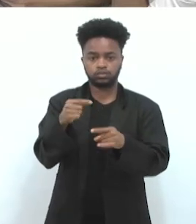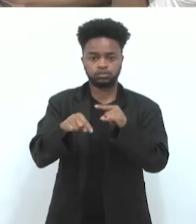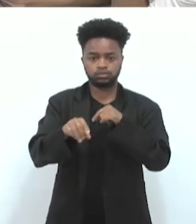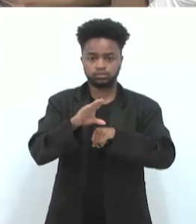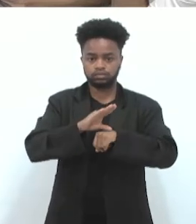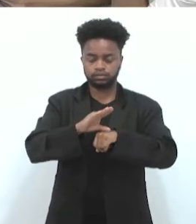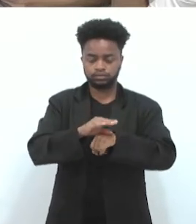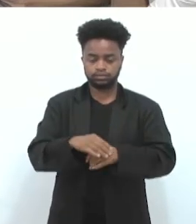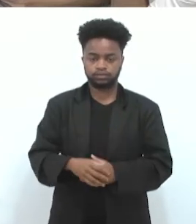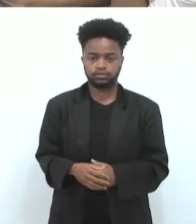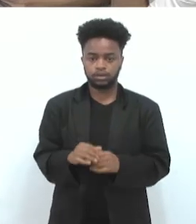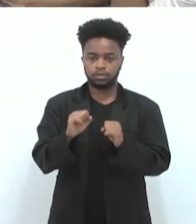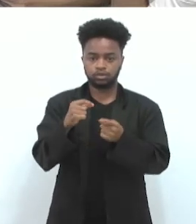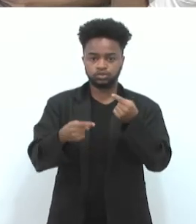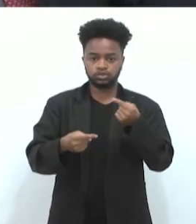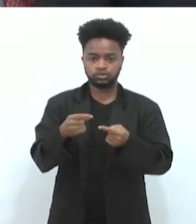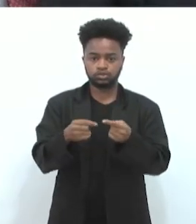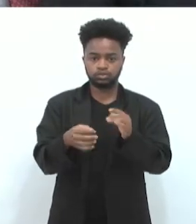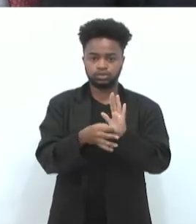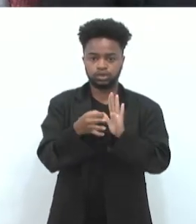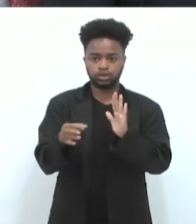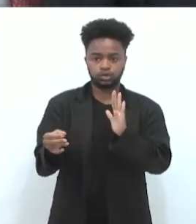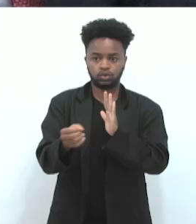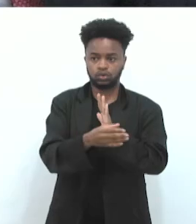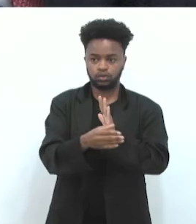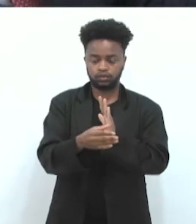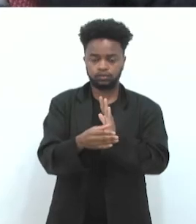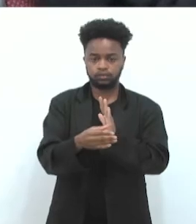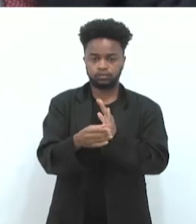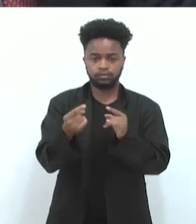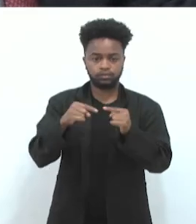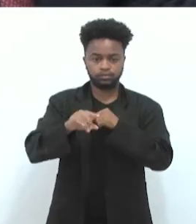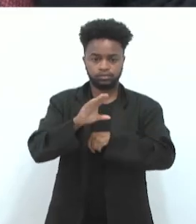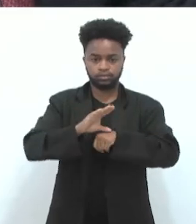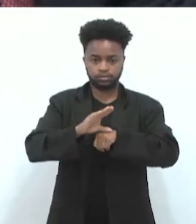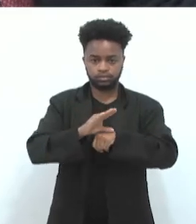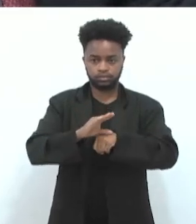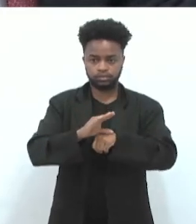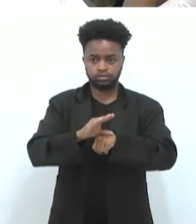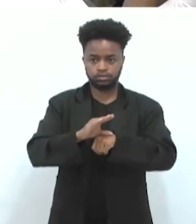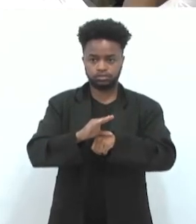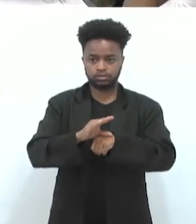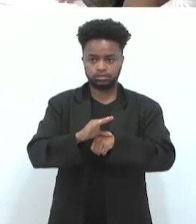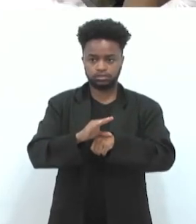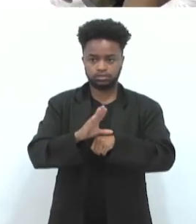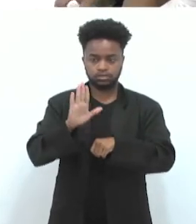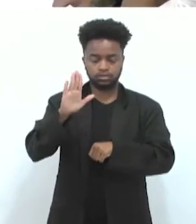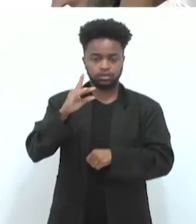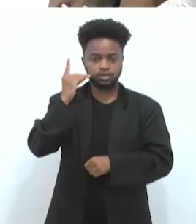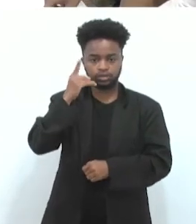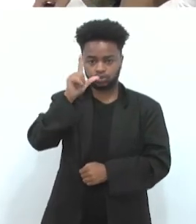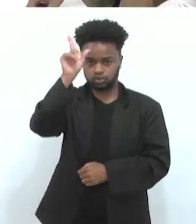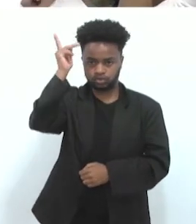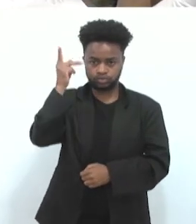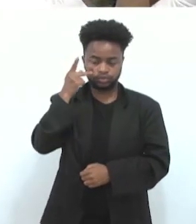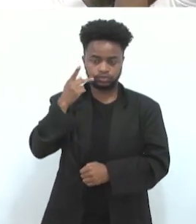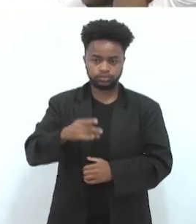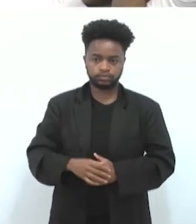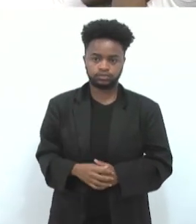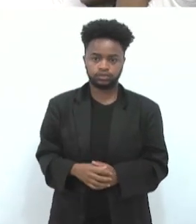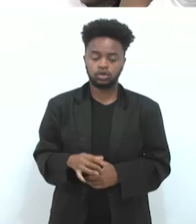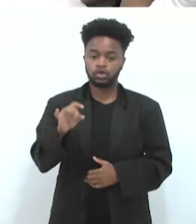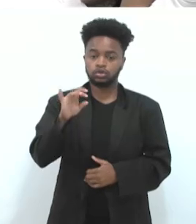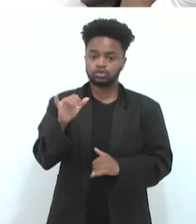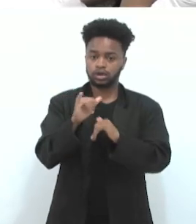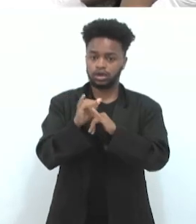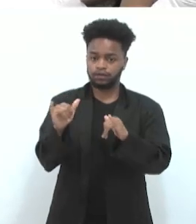inconstitucionalidade. Em discussão, o novo parecer do novo relator, deputado Vinícius Cozzolino, pela inconstitucionalidade. Senhor presidente. Para discutir, deputado Luiz Paulo. É só para alertar